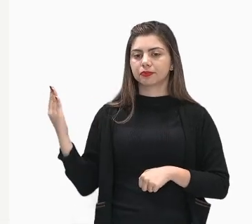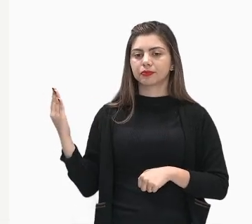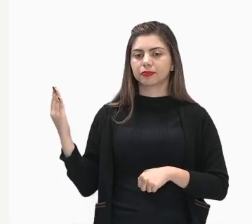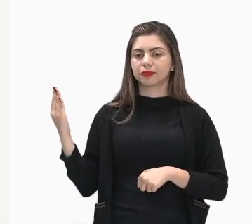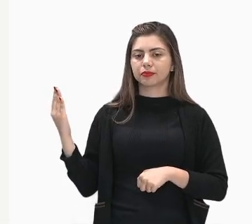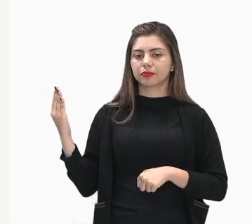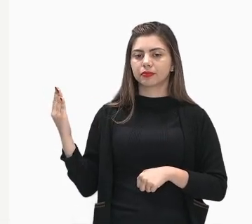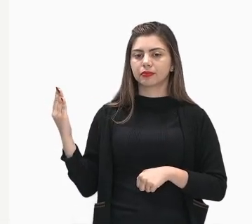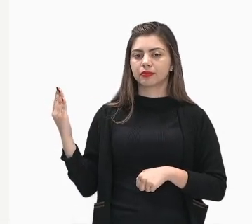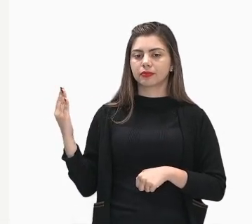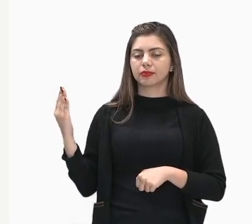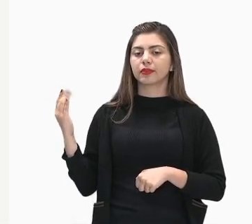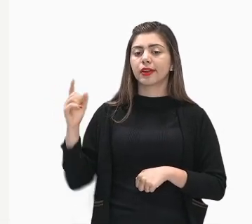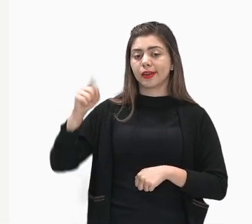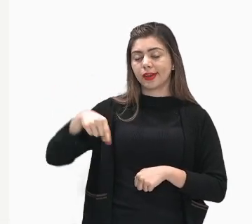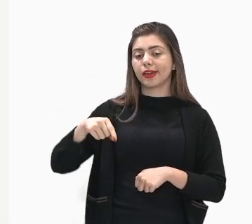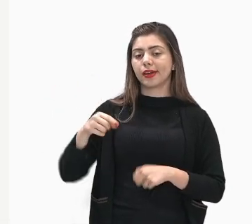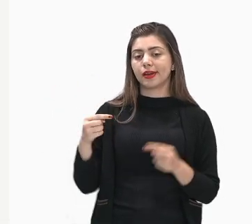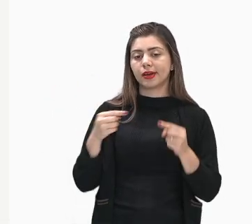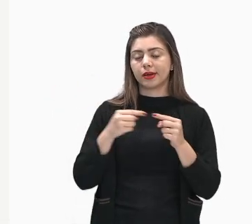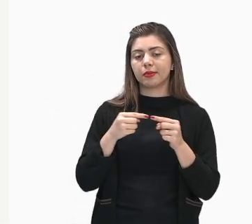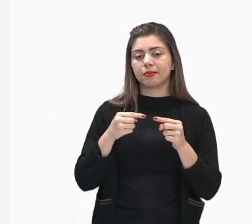natural. Isso aqui é a magnetita.